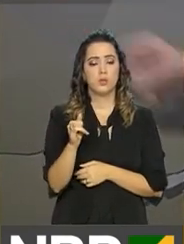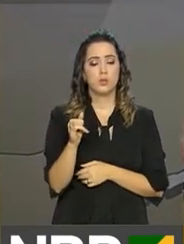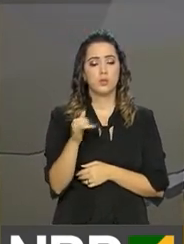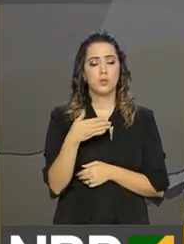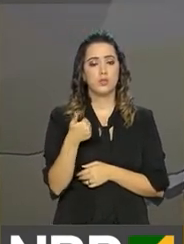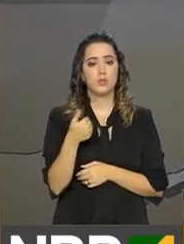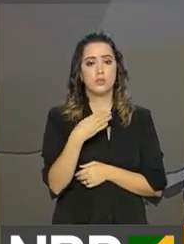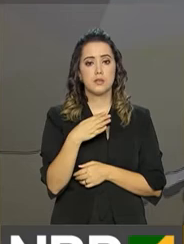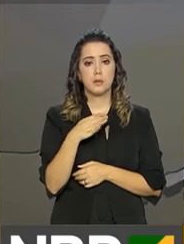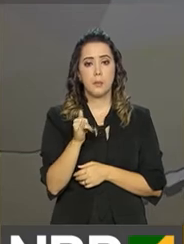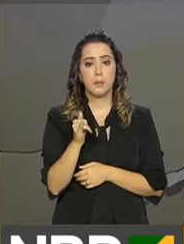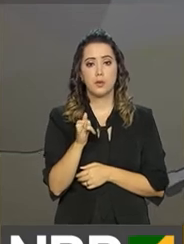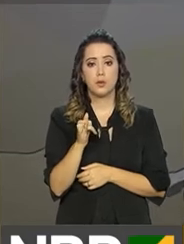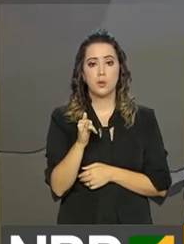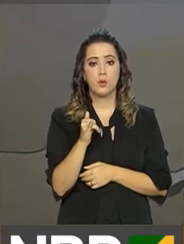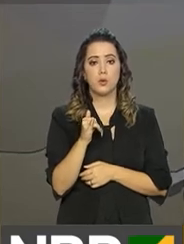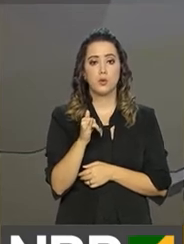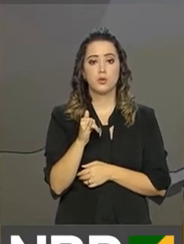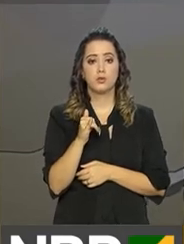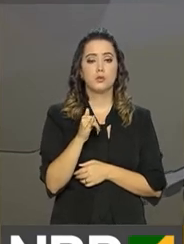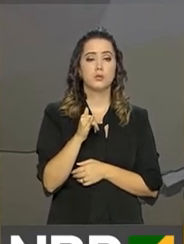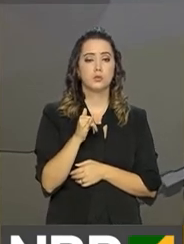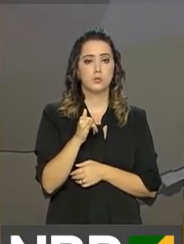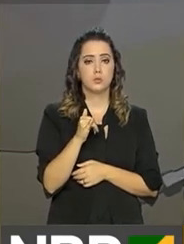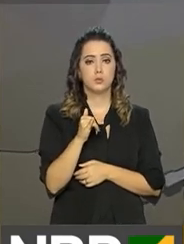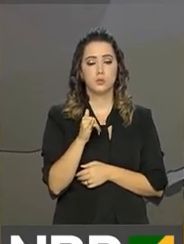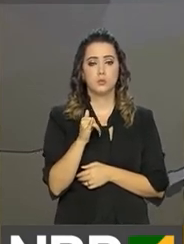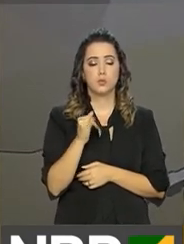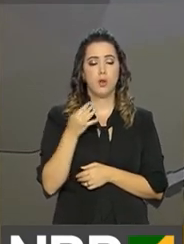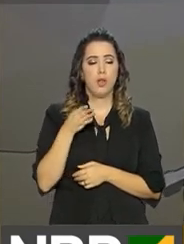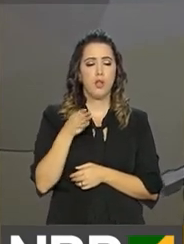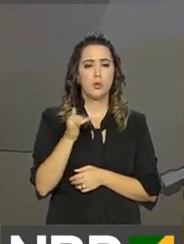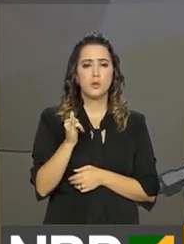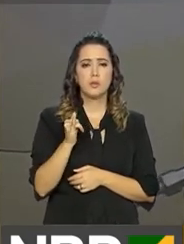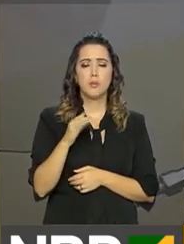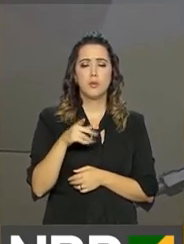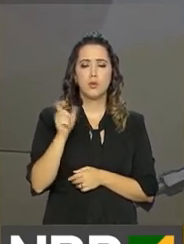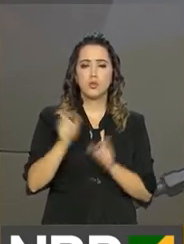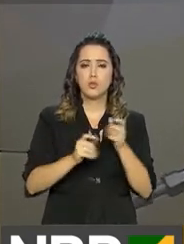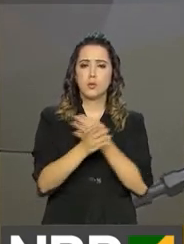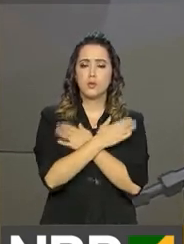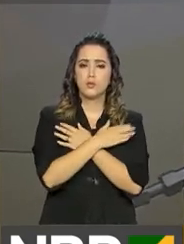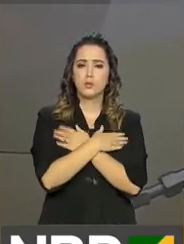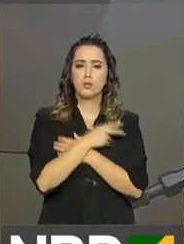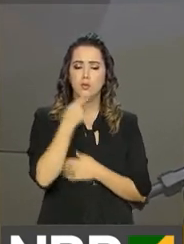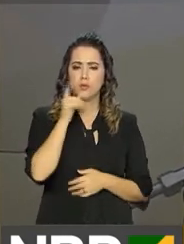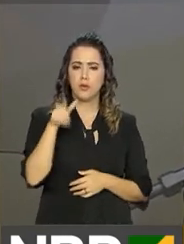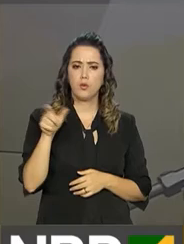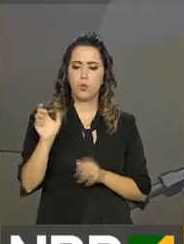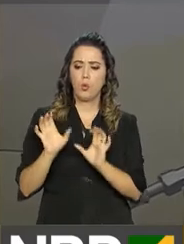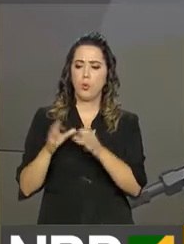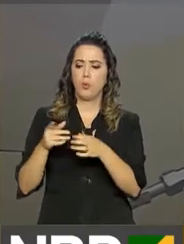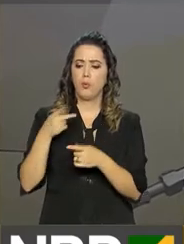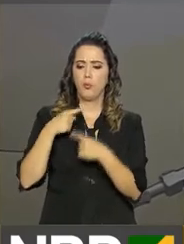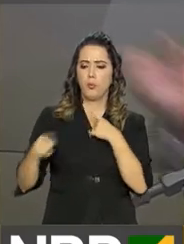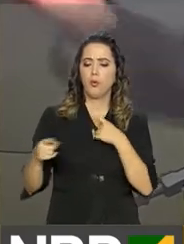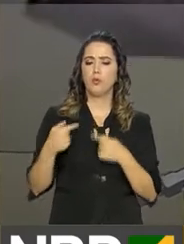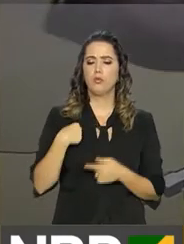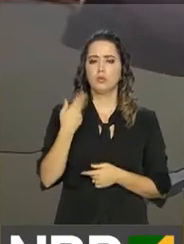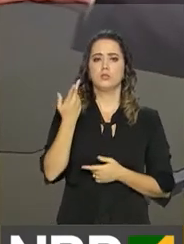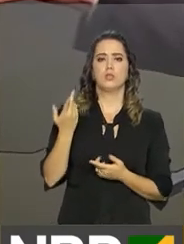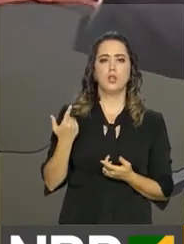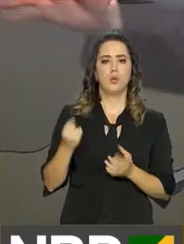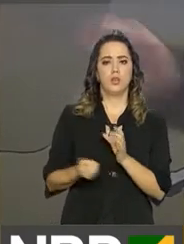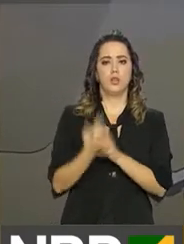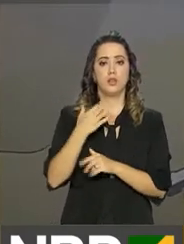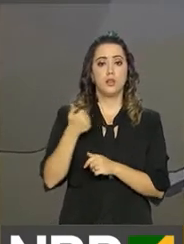14 milhões de desempregados. De vez em quando até, viu, Aguilar, eu vejo a oposição dizendo: o Temer gerou 14 milhões de desempregados, como se nesses